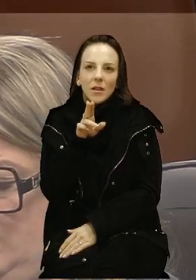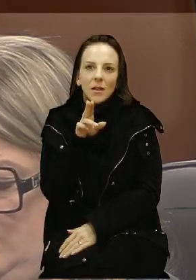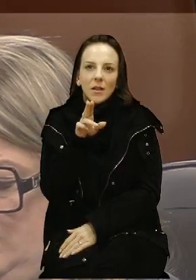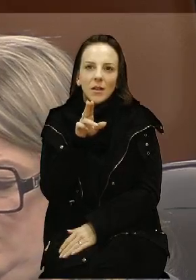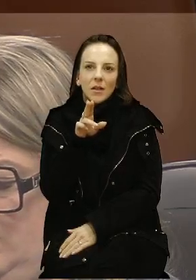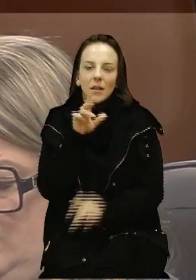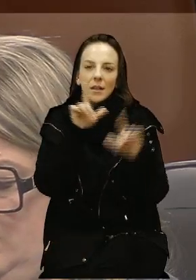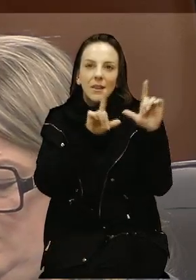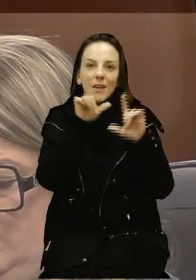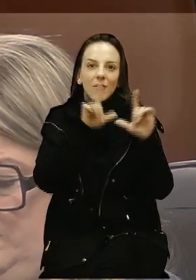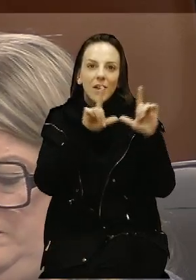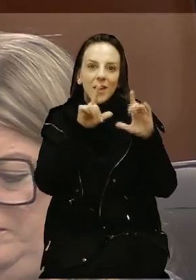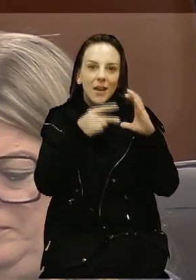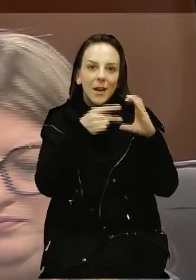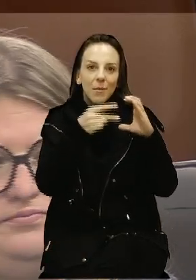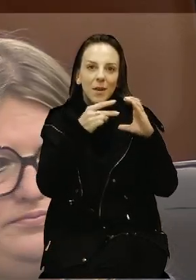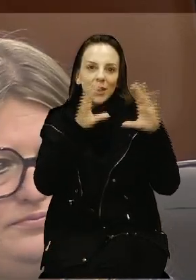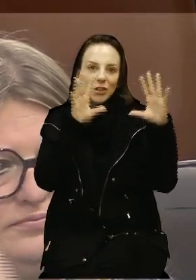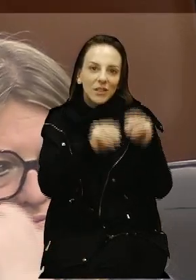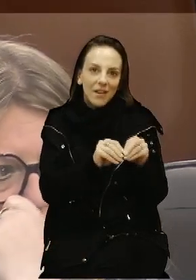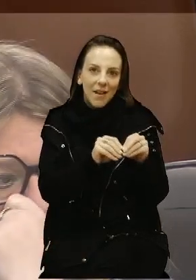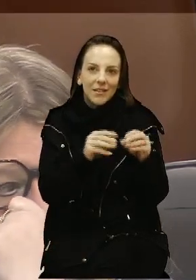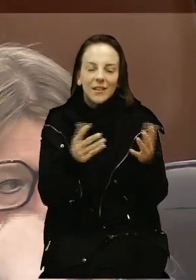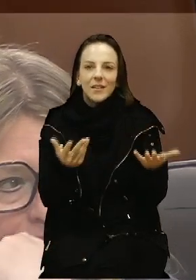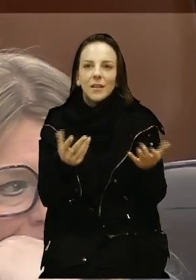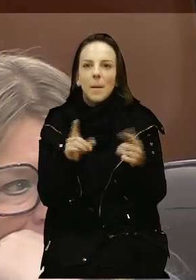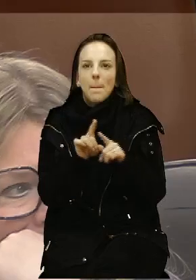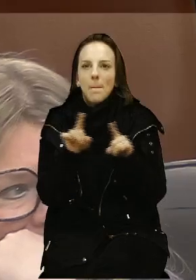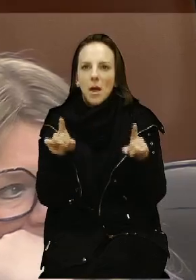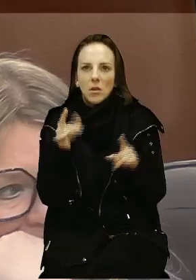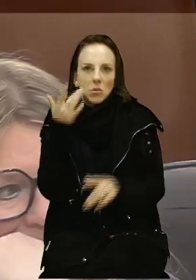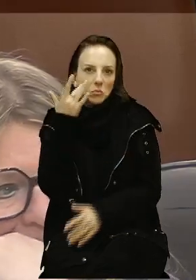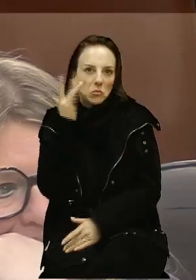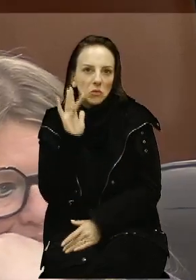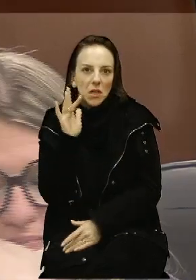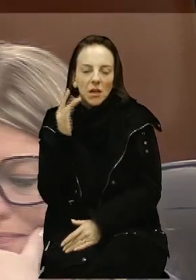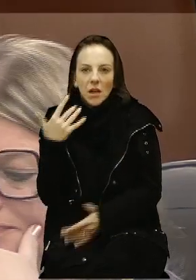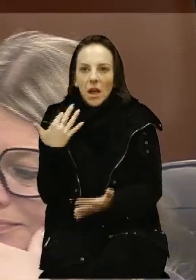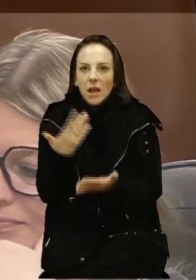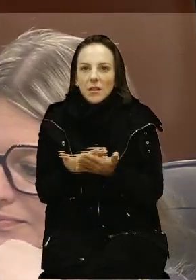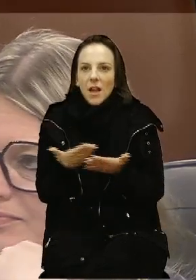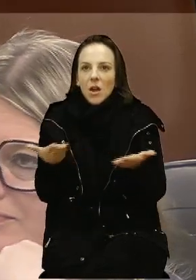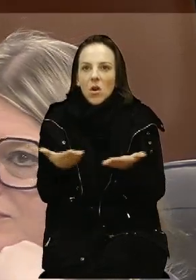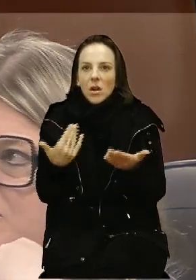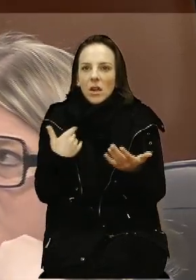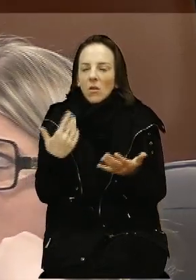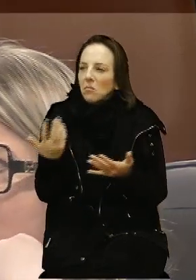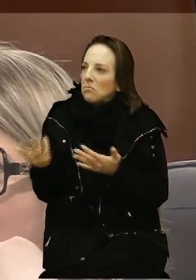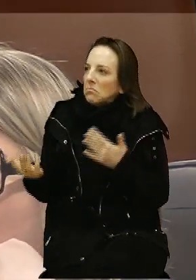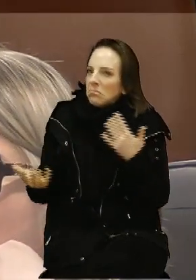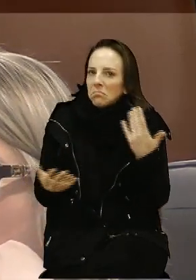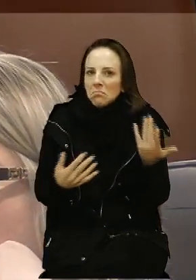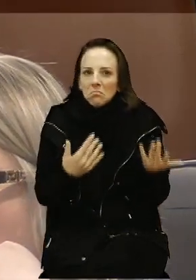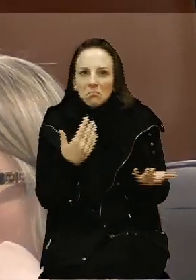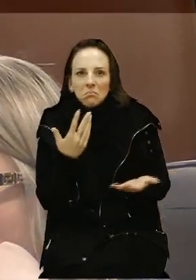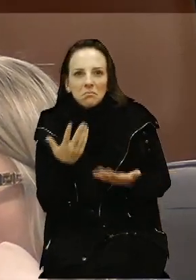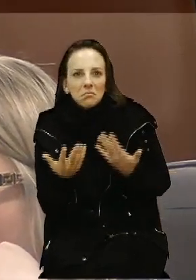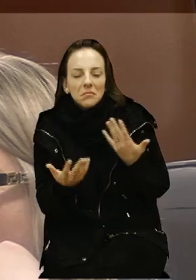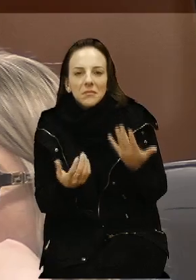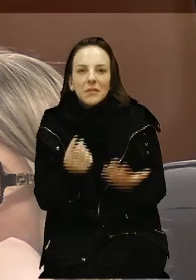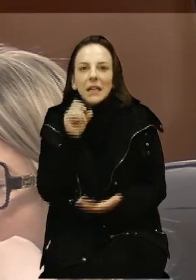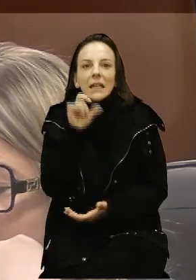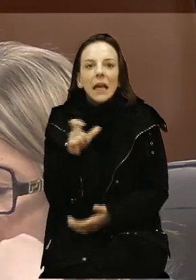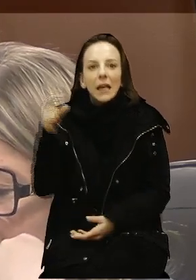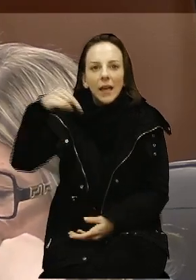Câmara, né? Mas como a gente não sabe o que estava se tratando, até agora quem estava aqui no plenário não entendeu,